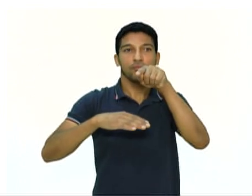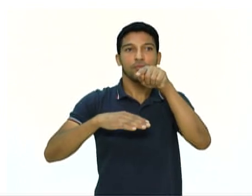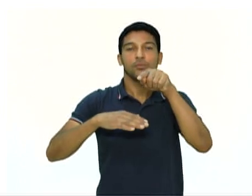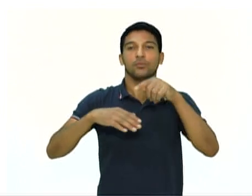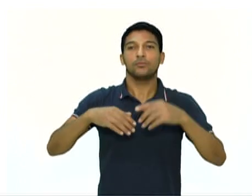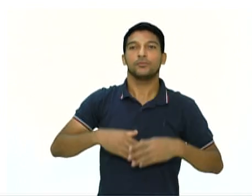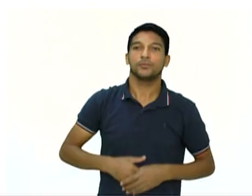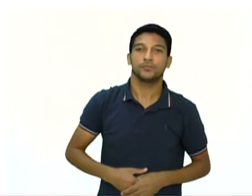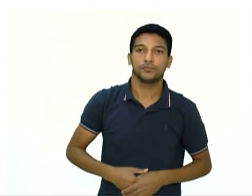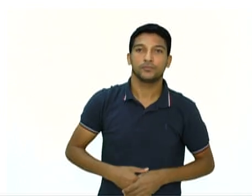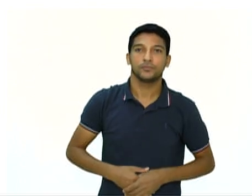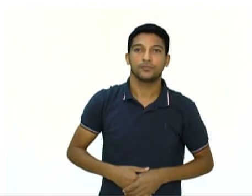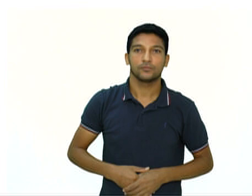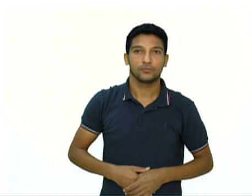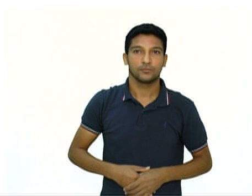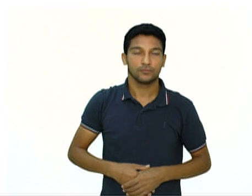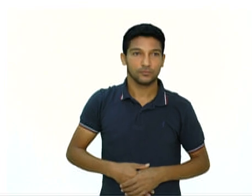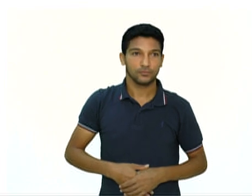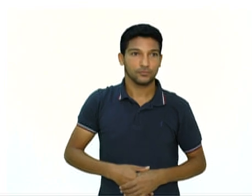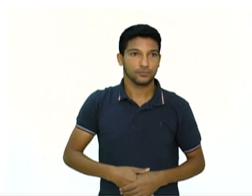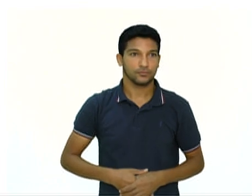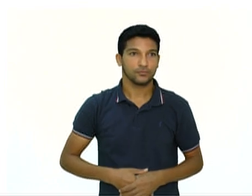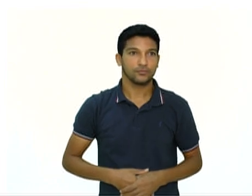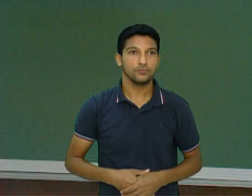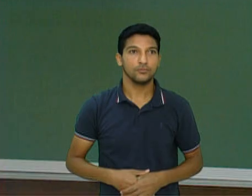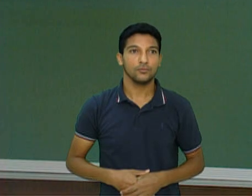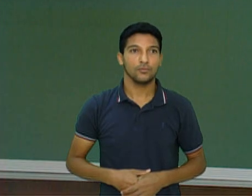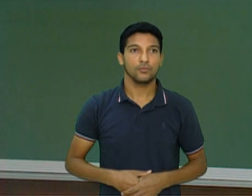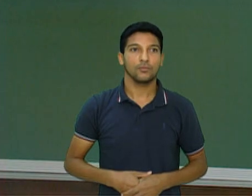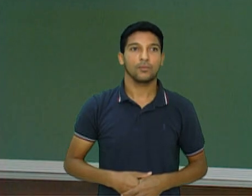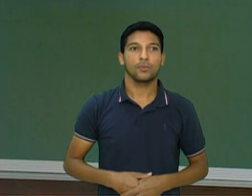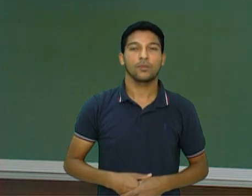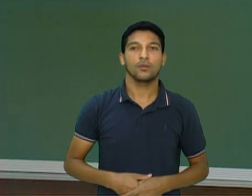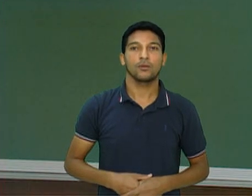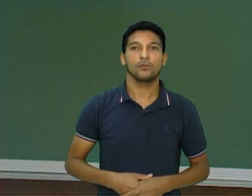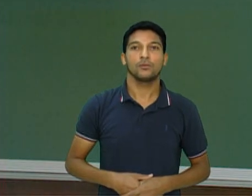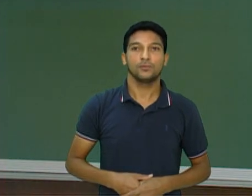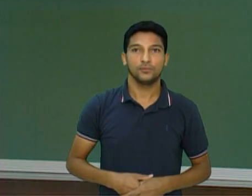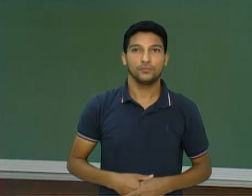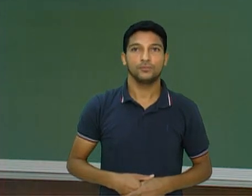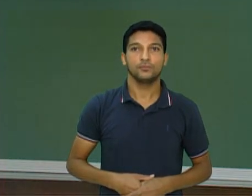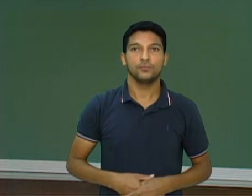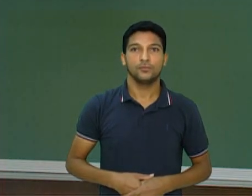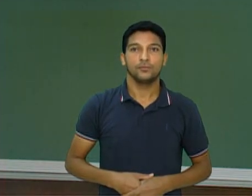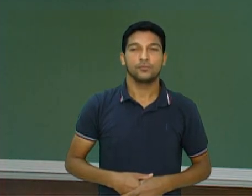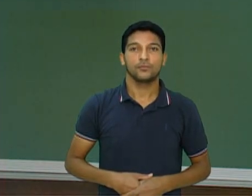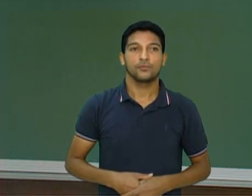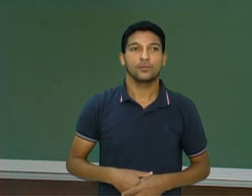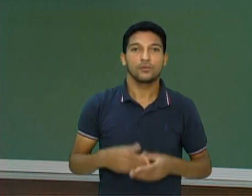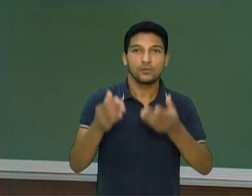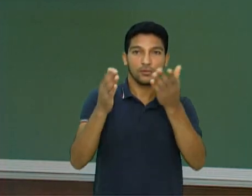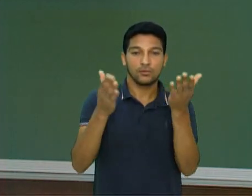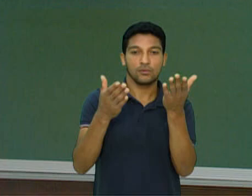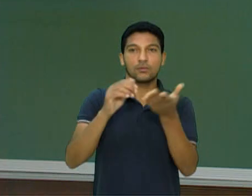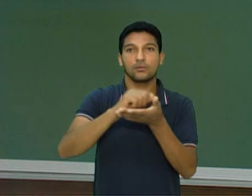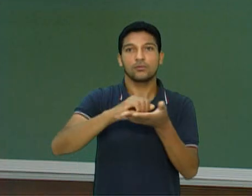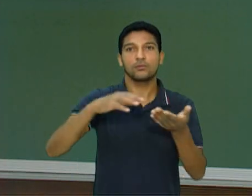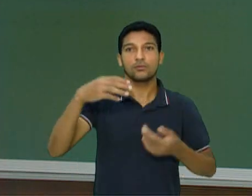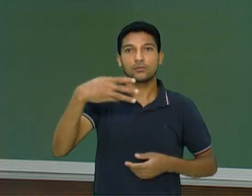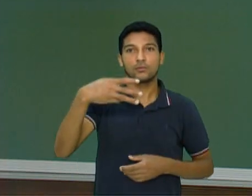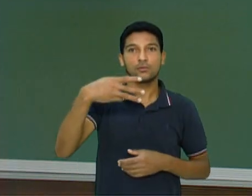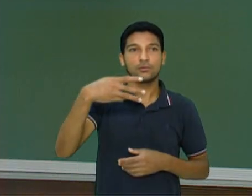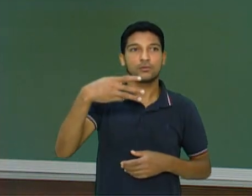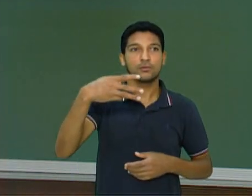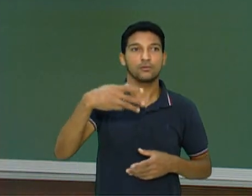ortogonal sempre será um ponto, beleza? Certo? Fácil, né? Vamos ao exercício 3.